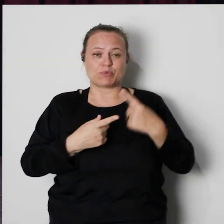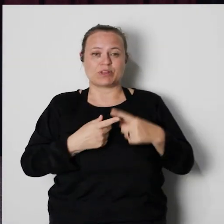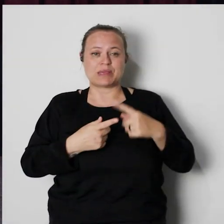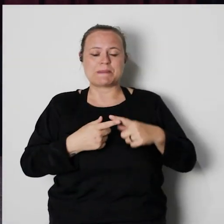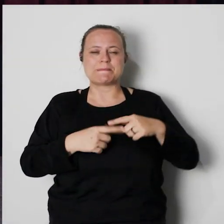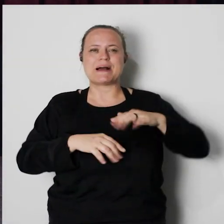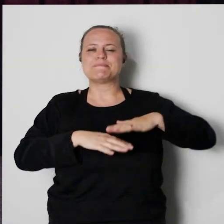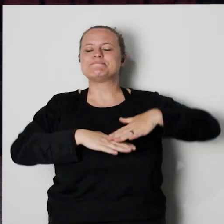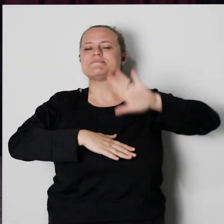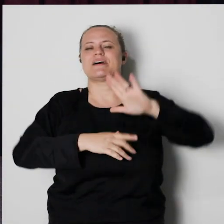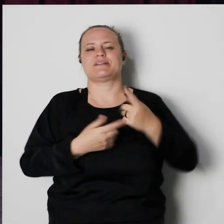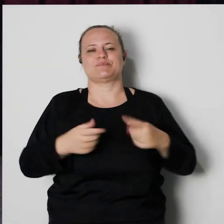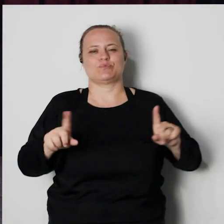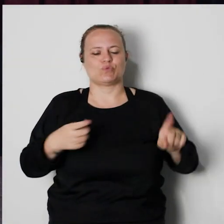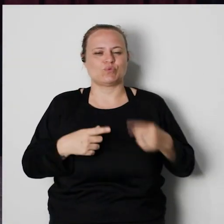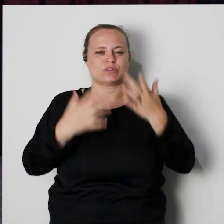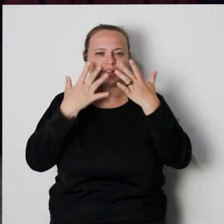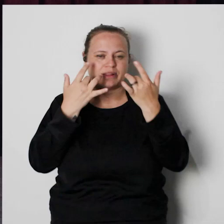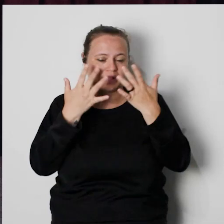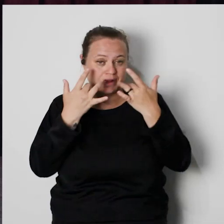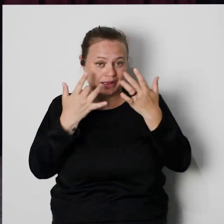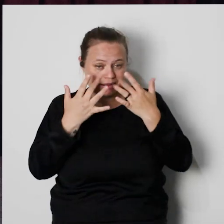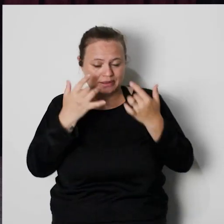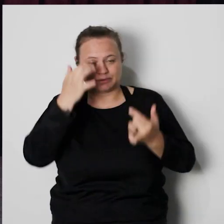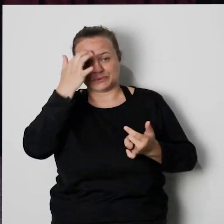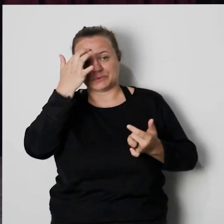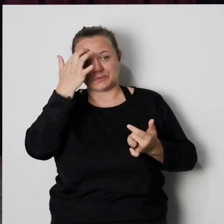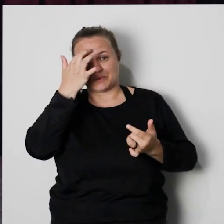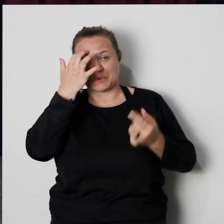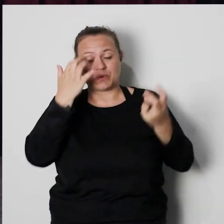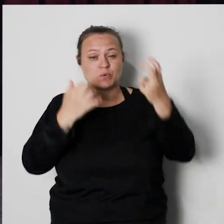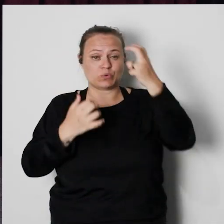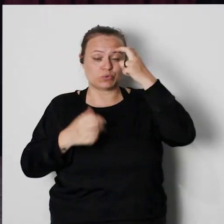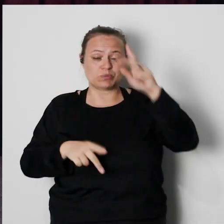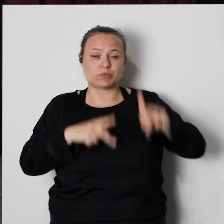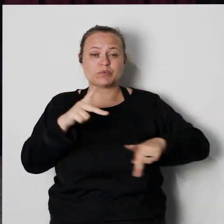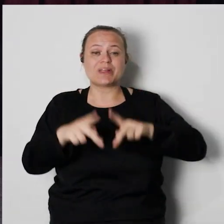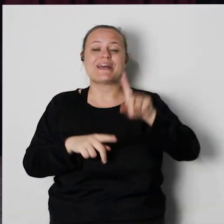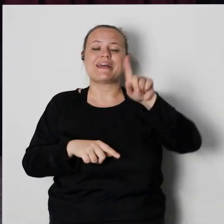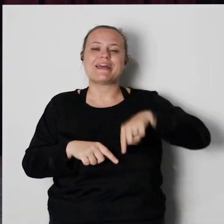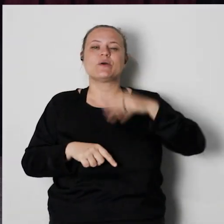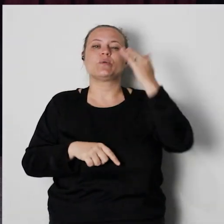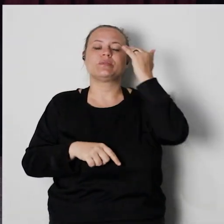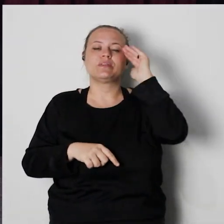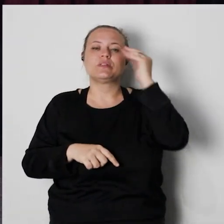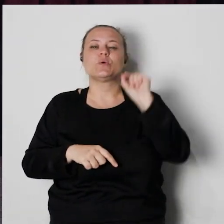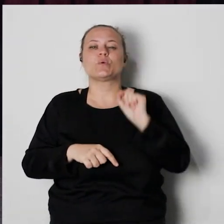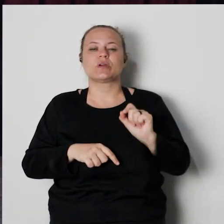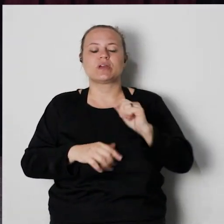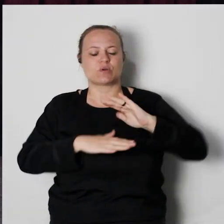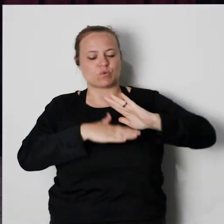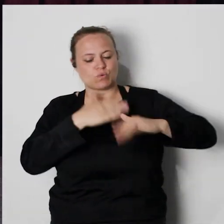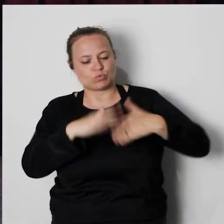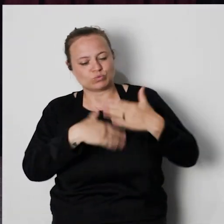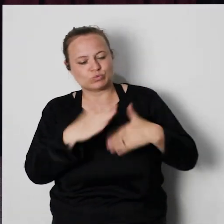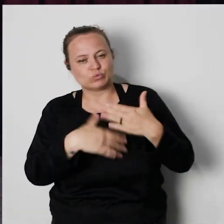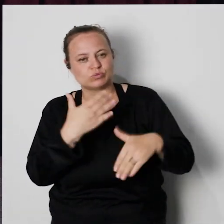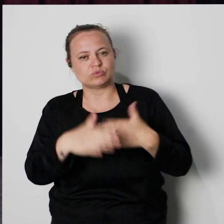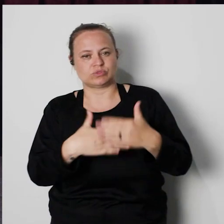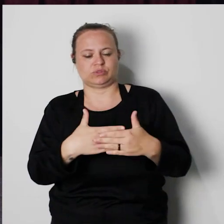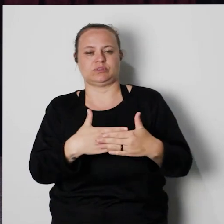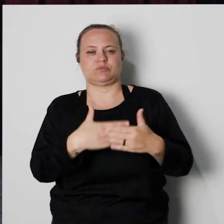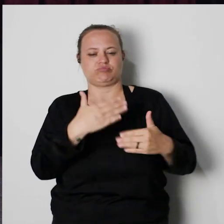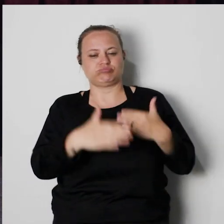cá, tem muita conquista, muito aprendizado. Foi o que eu falei, para ir além da atividade da música,